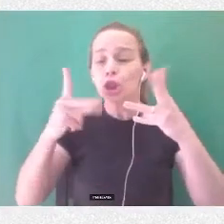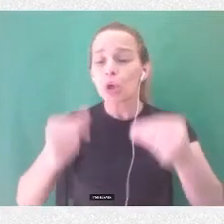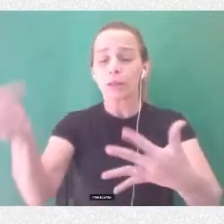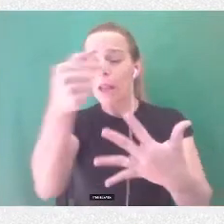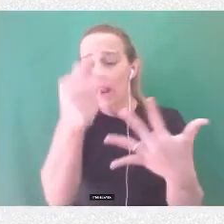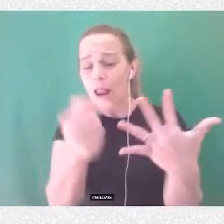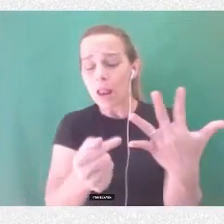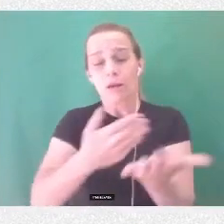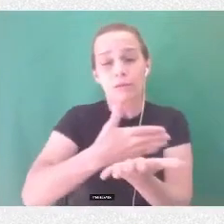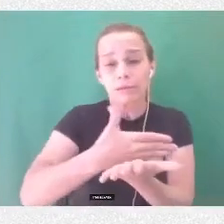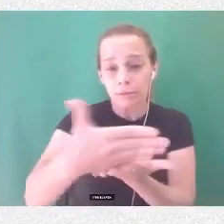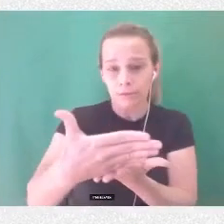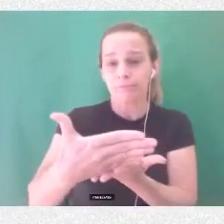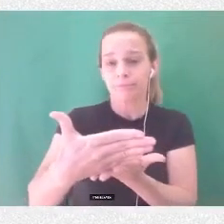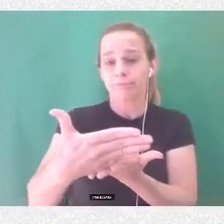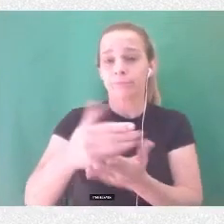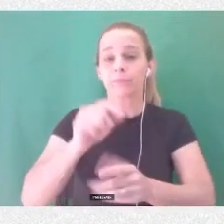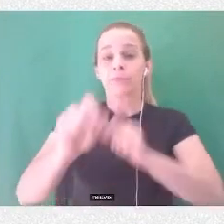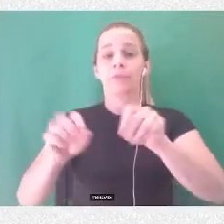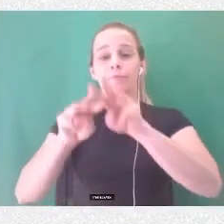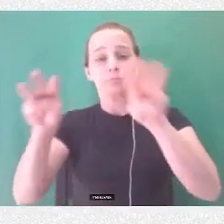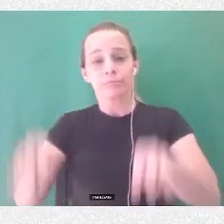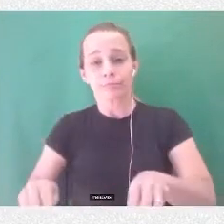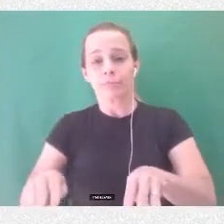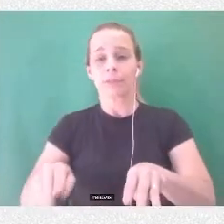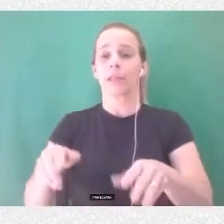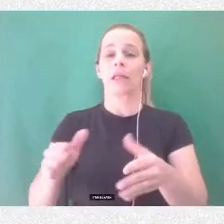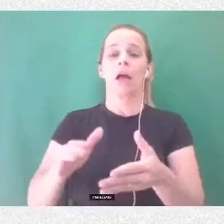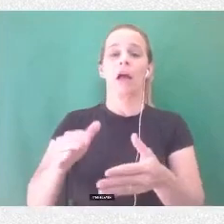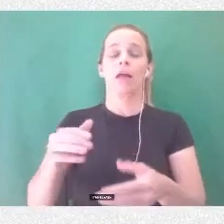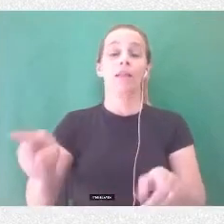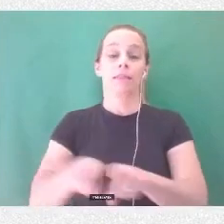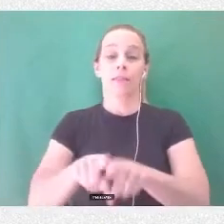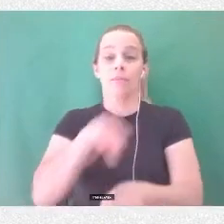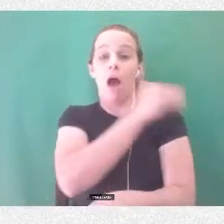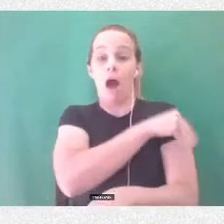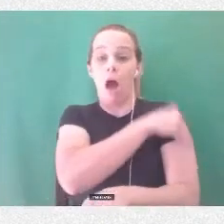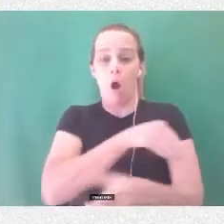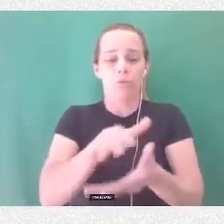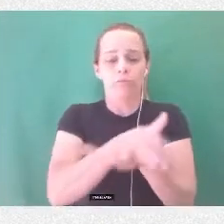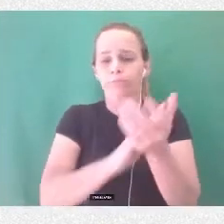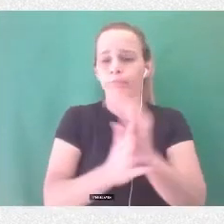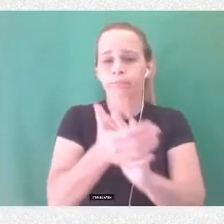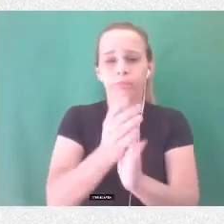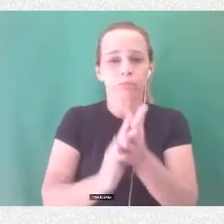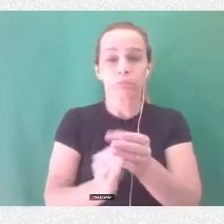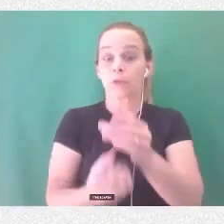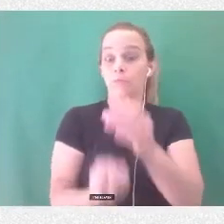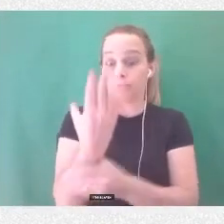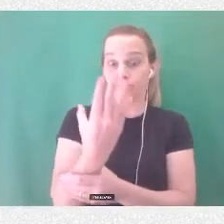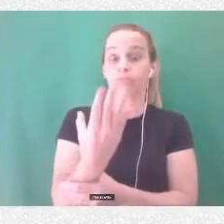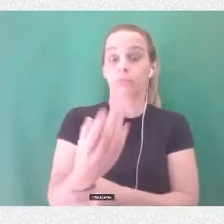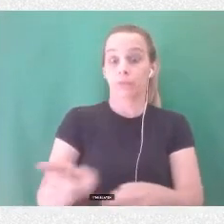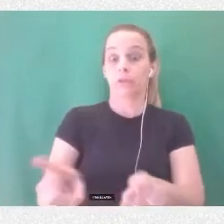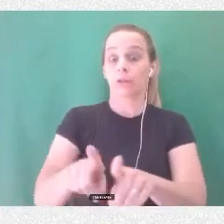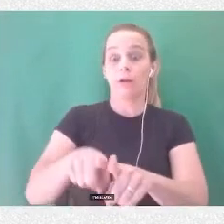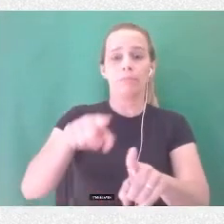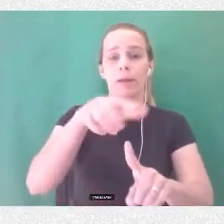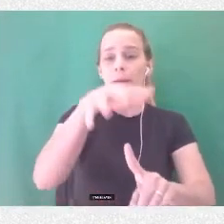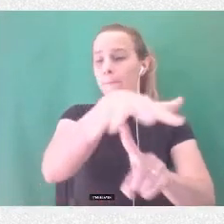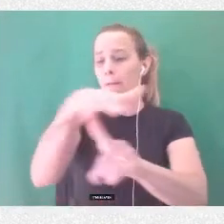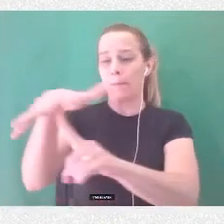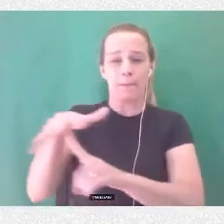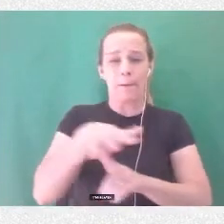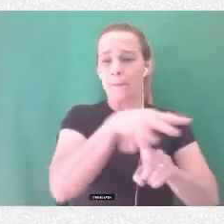que a Universidade Pública faz na produção de álcool em gel, que praticamente fizemos para todos os municípios do estado do Paraná, face